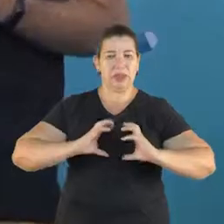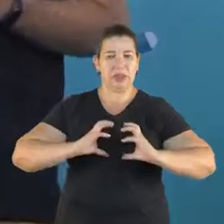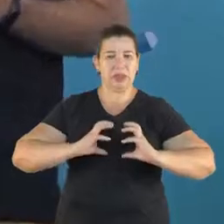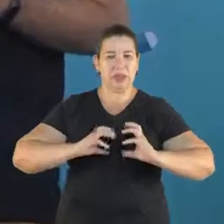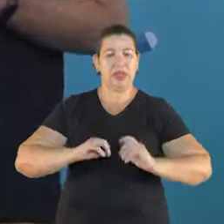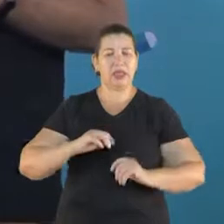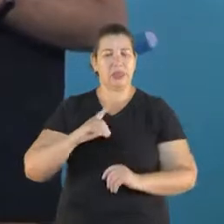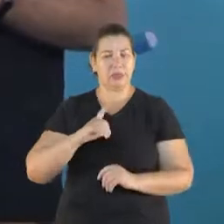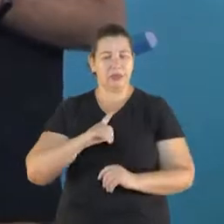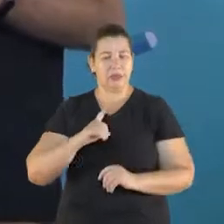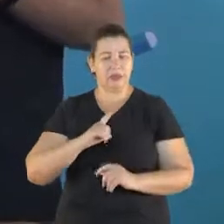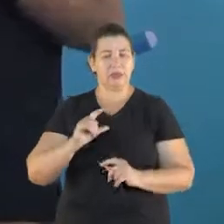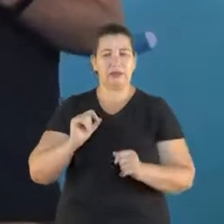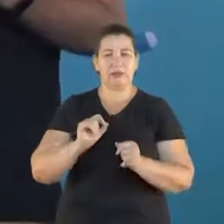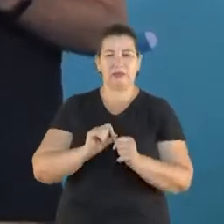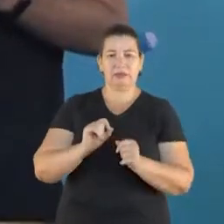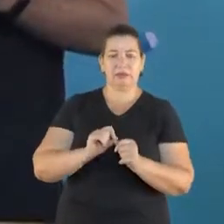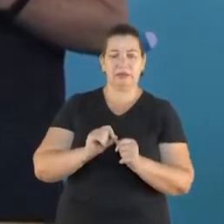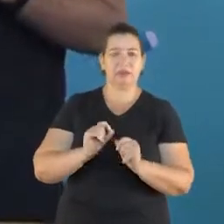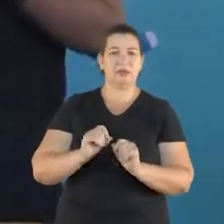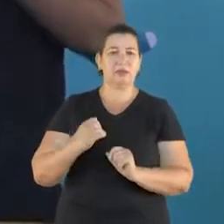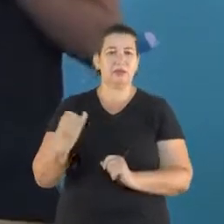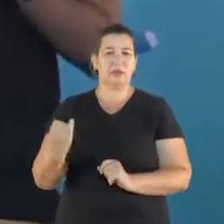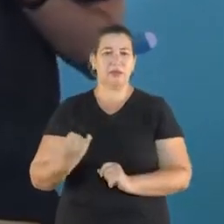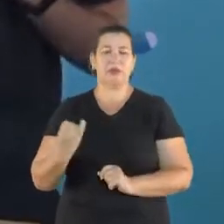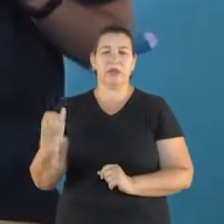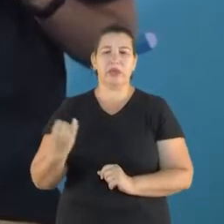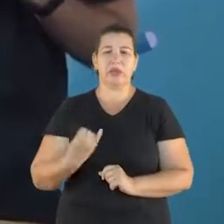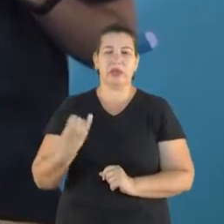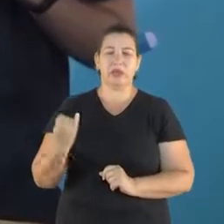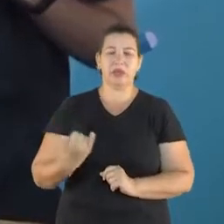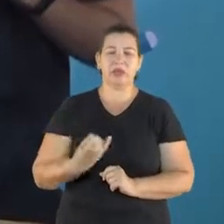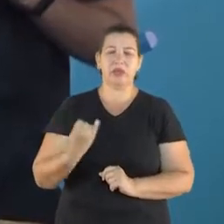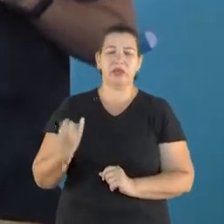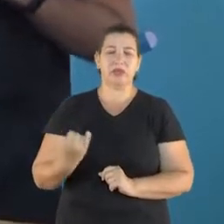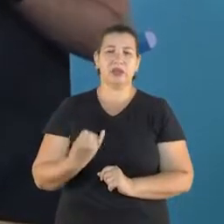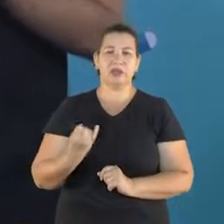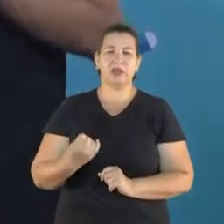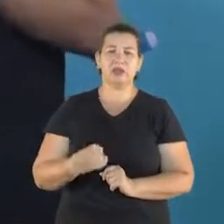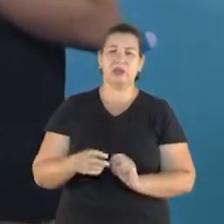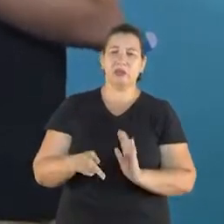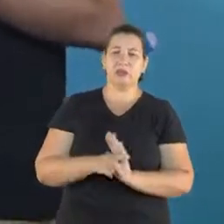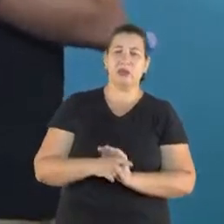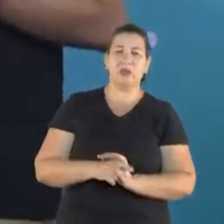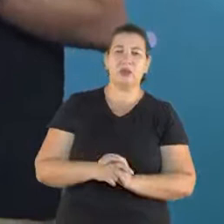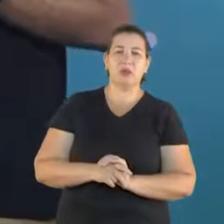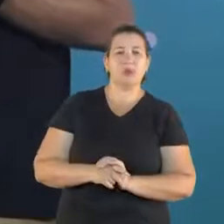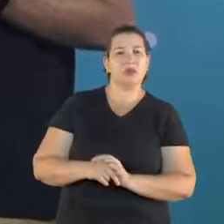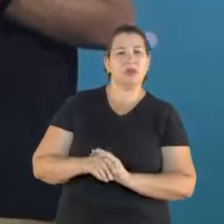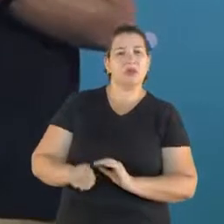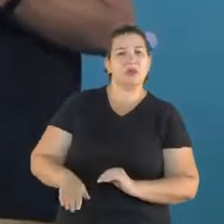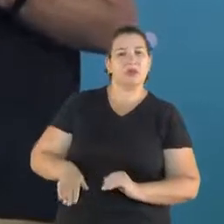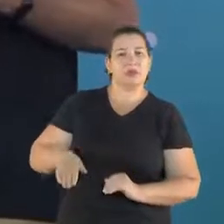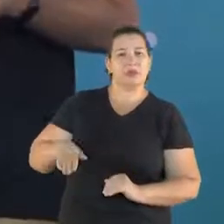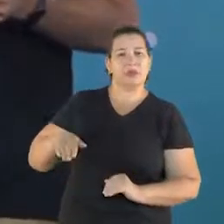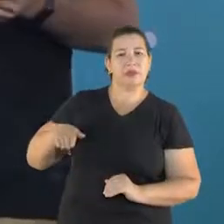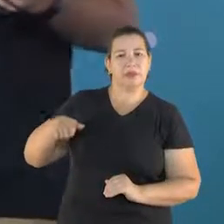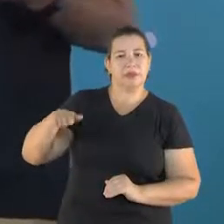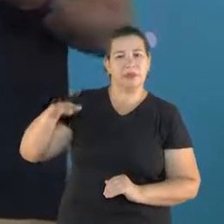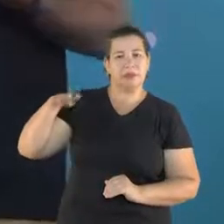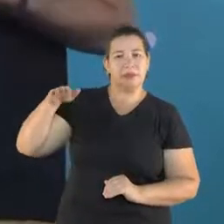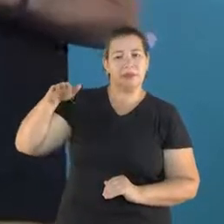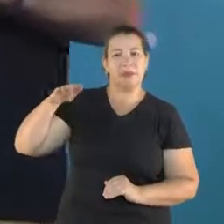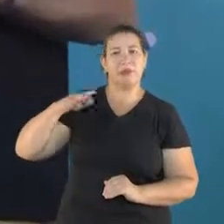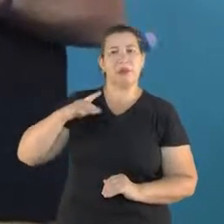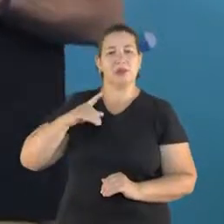dos hormônios produzidos por ela, importante para o que nós vamos discutir logo a seguir, é o hormônio do crescimento. Geralmente,